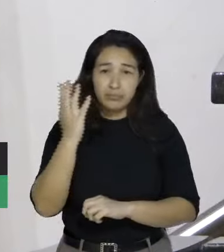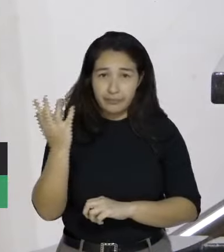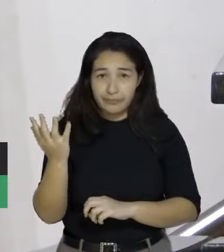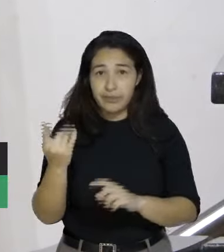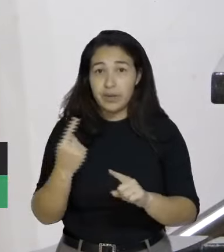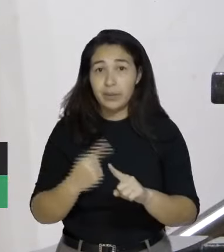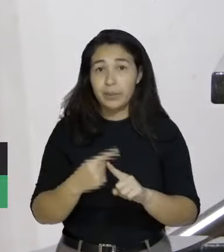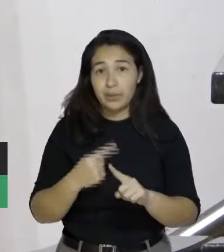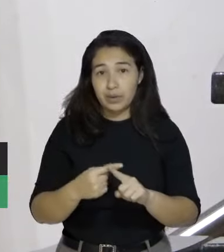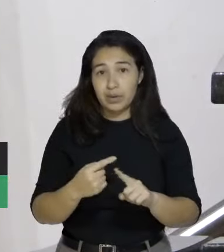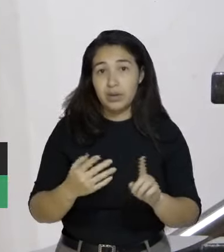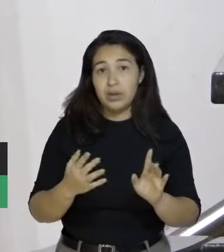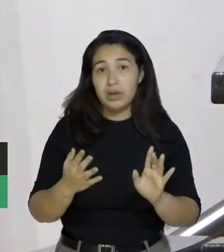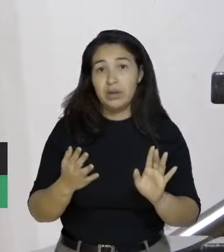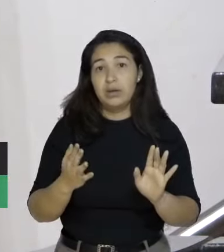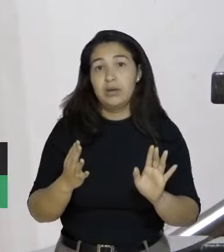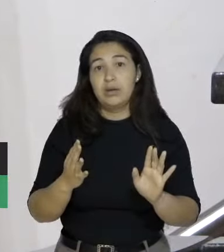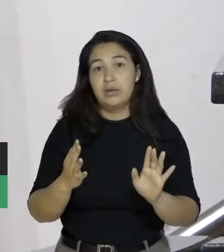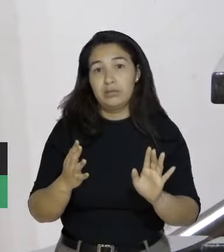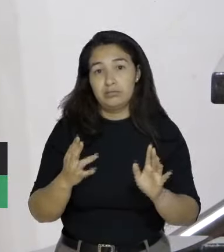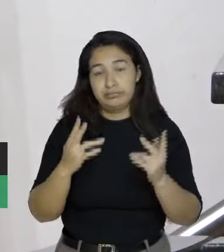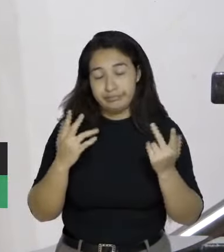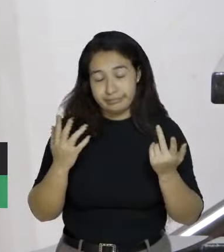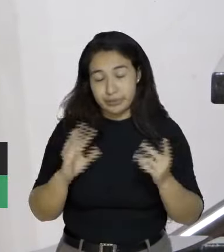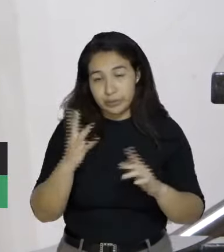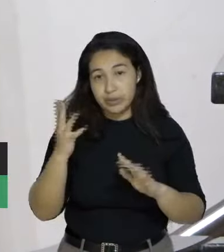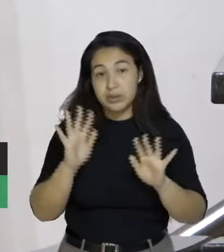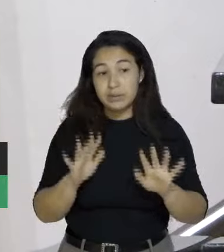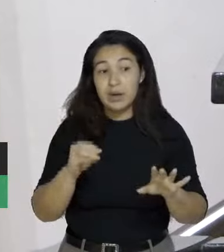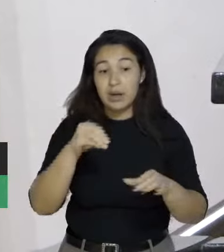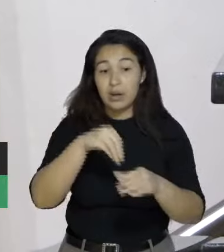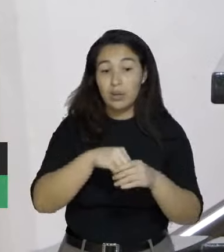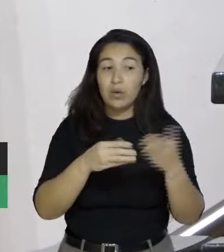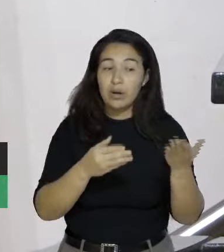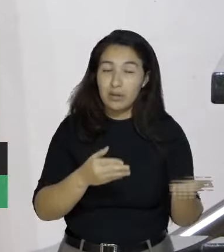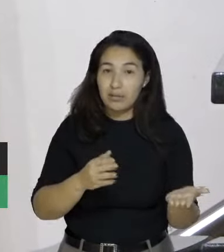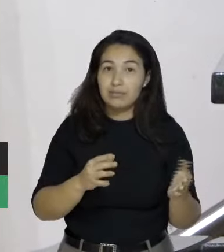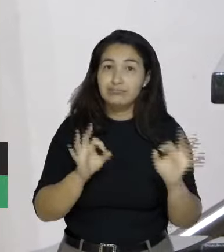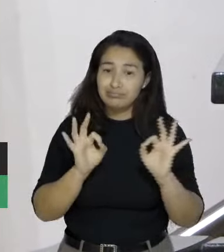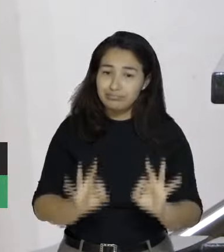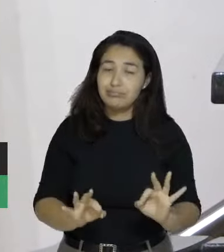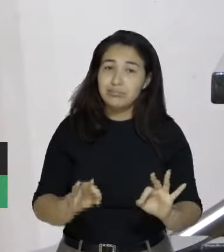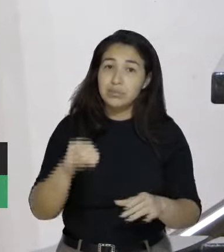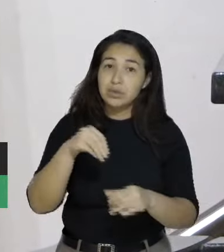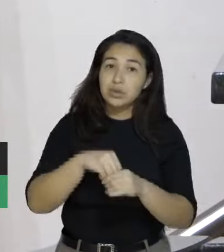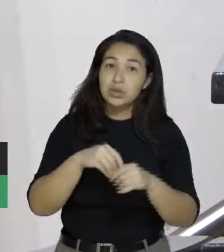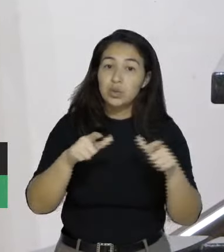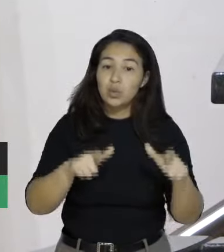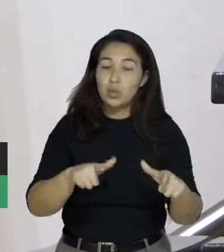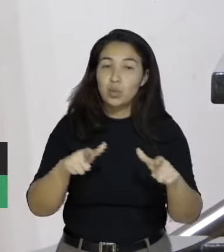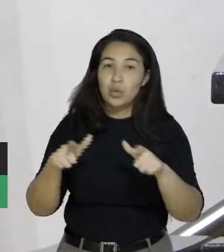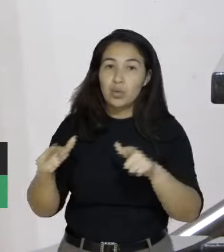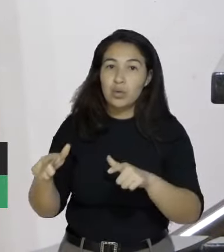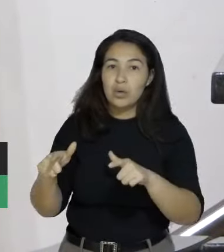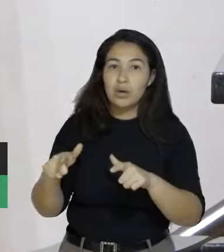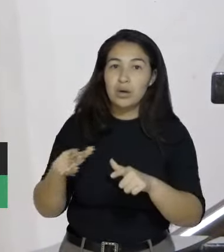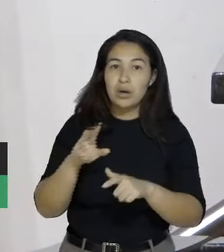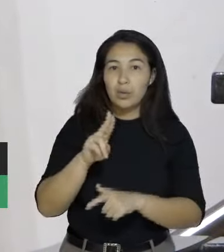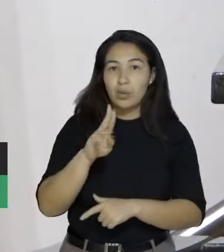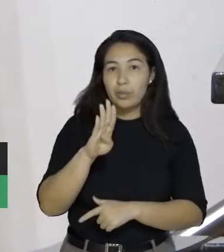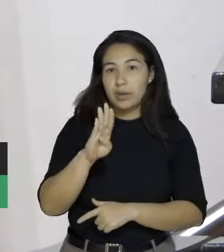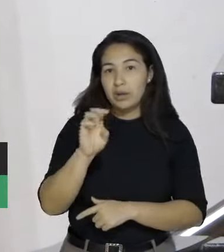dúvida mas na cidade de Porto Belo esse projeto deu certo instalamos também dentro das unidades É nos postos de saúde eu acho que